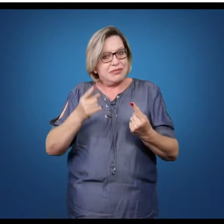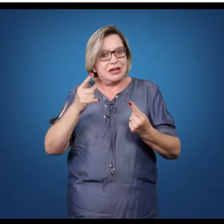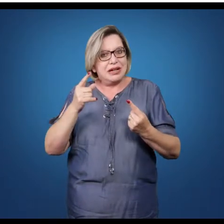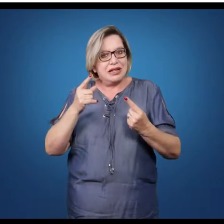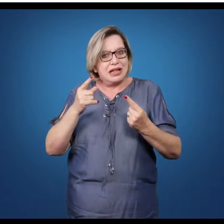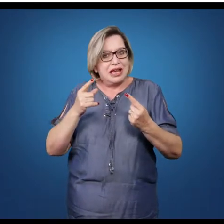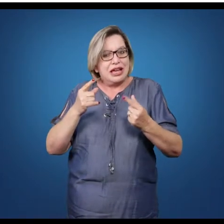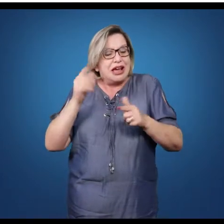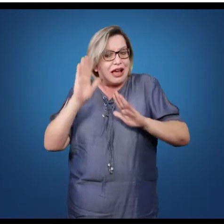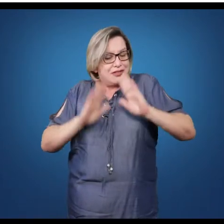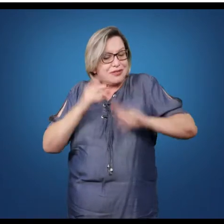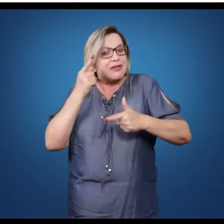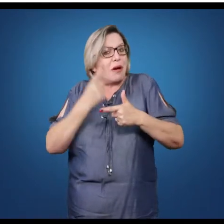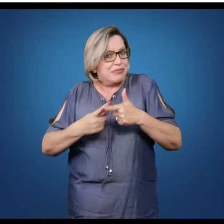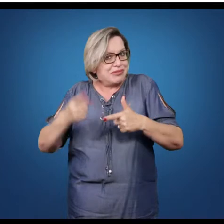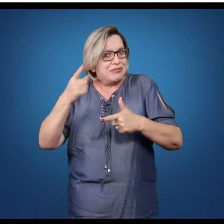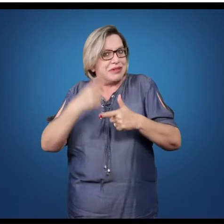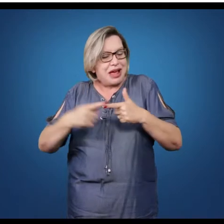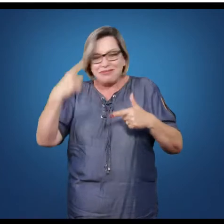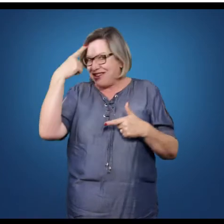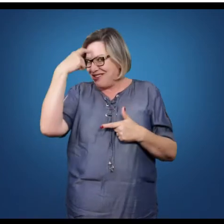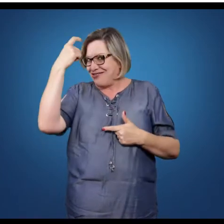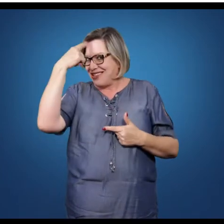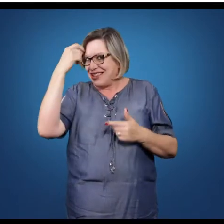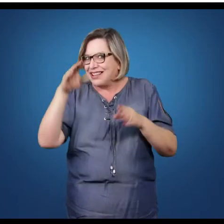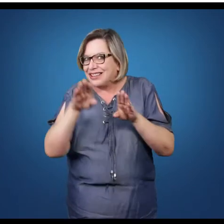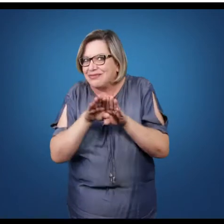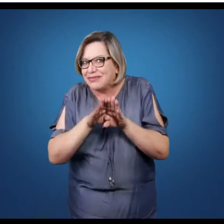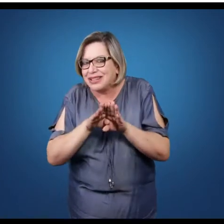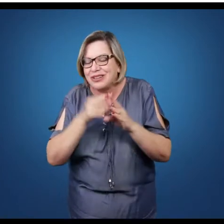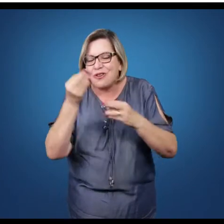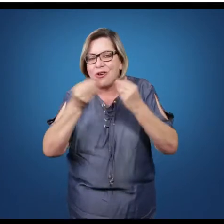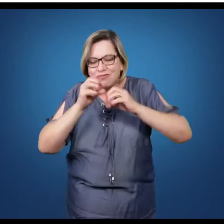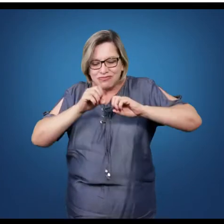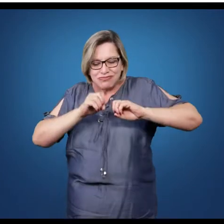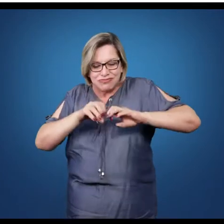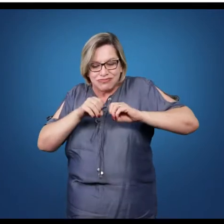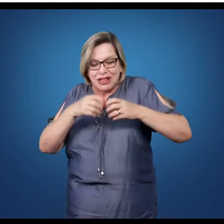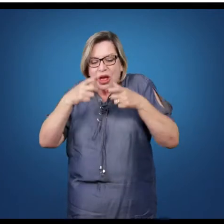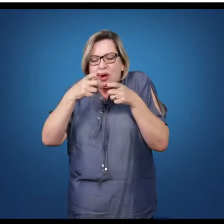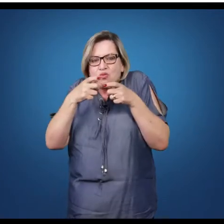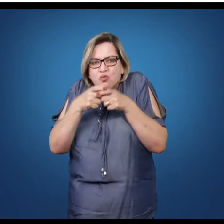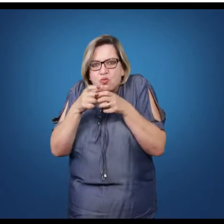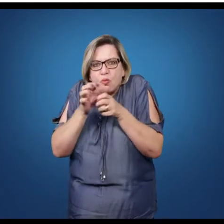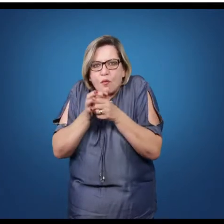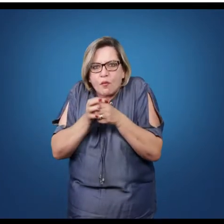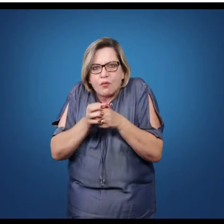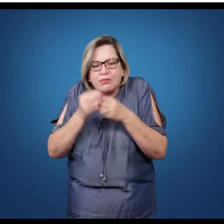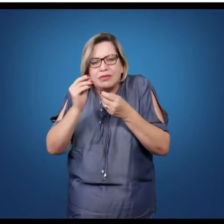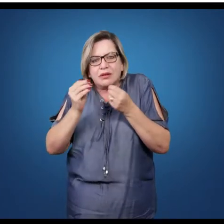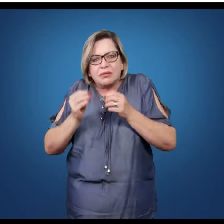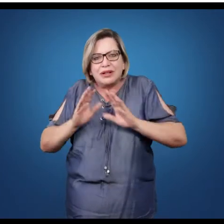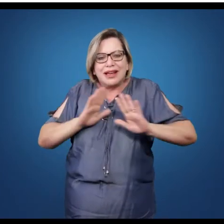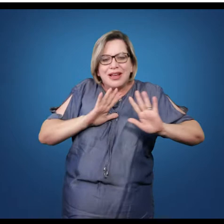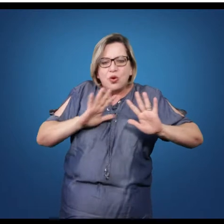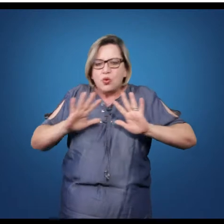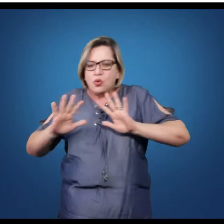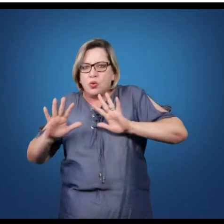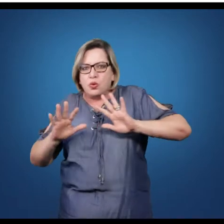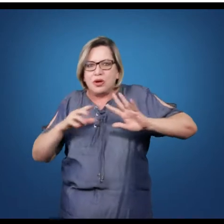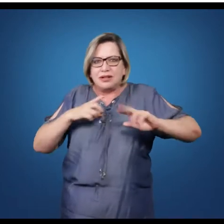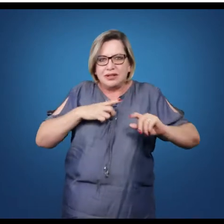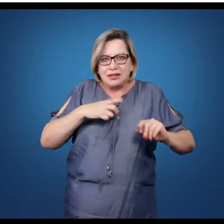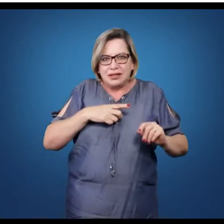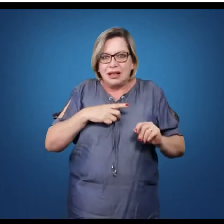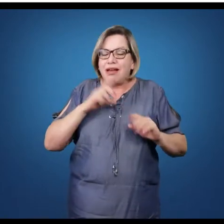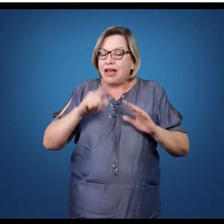essa é a problematização que a gente vai colocar para o aluno. Como é que eu vou trabalhar nesse espaço pequeno? Mesmo porque existe a defesa no basquete, que ela